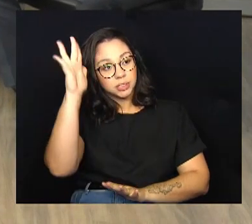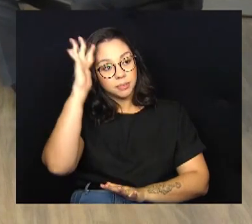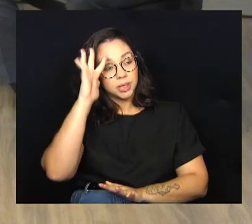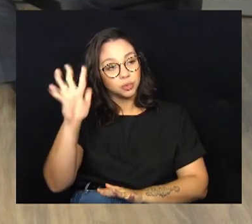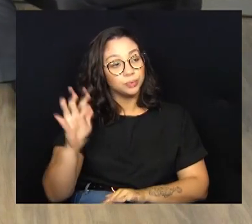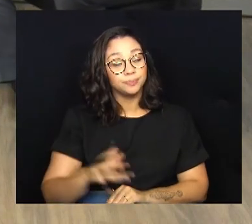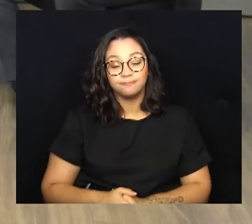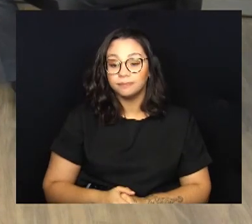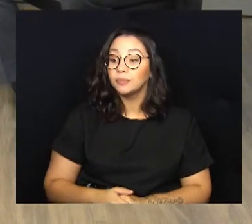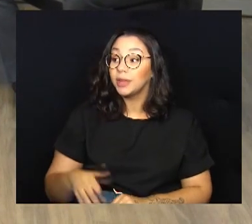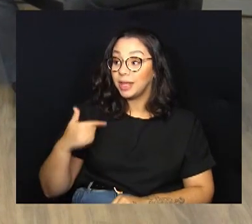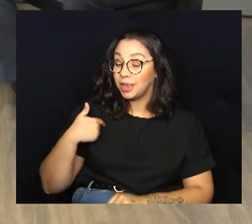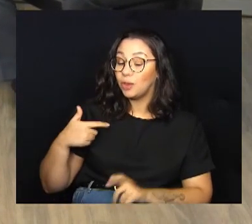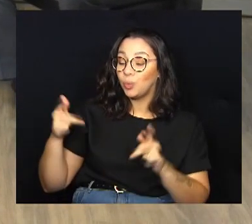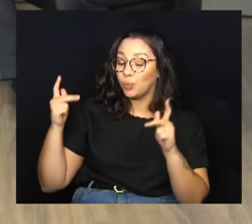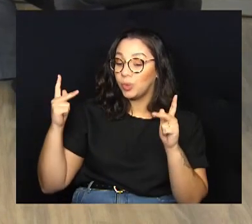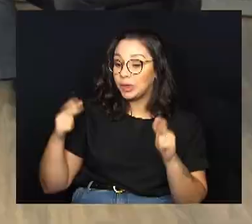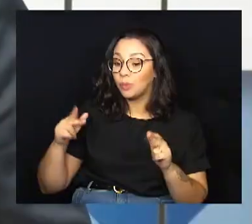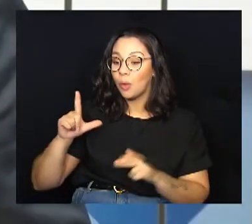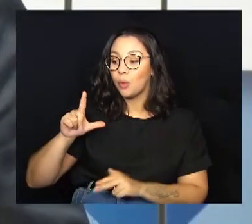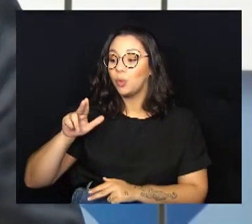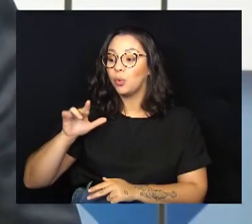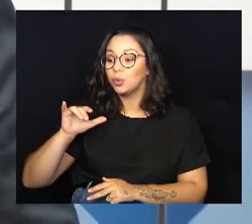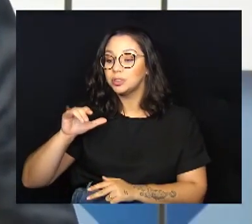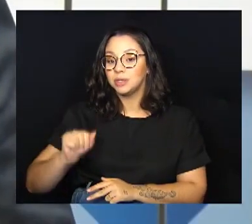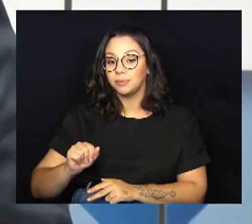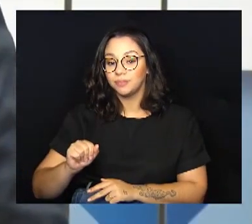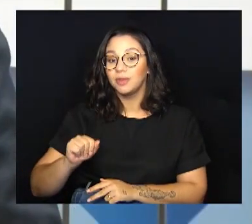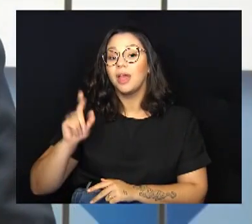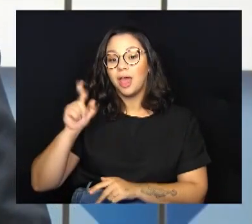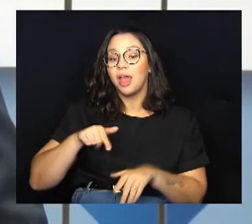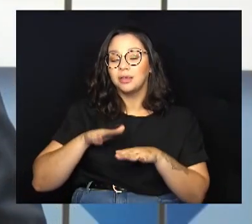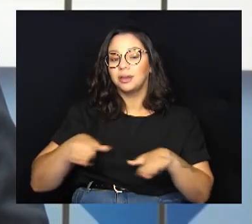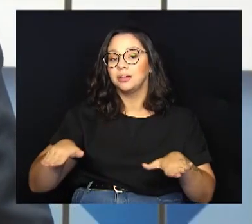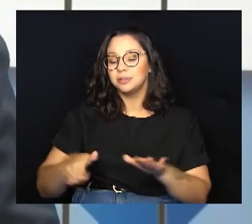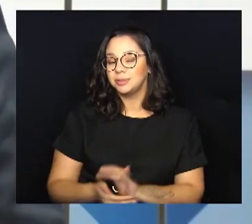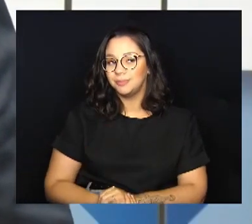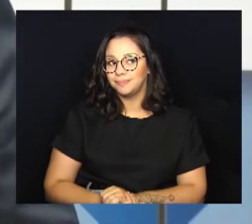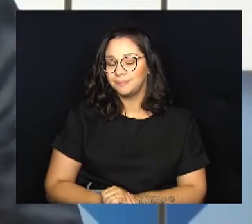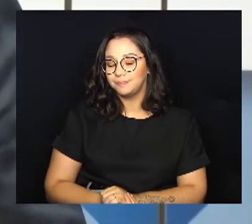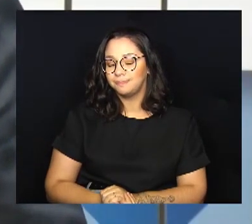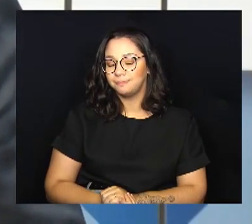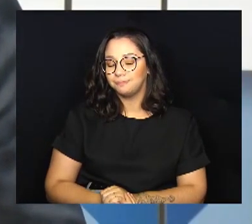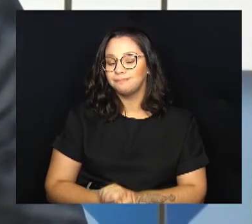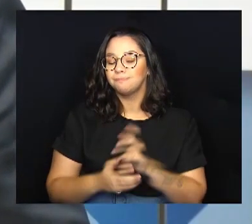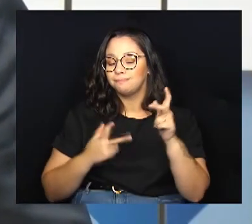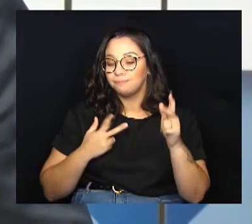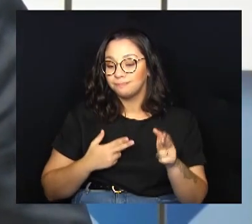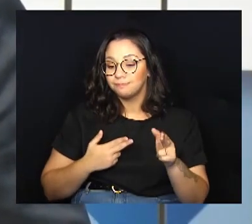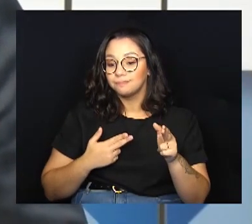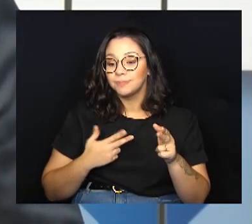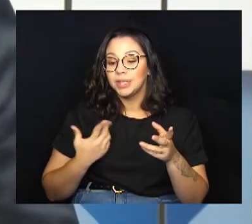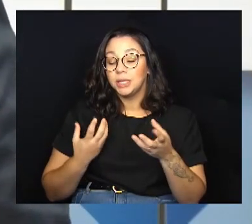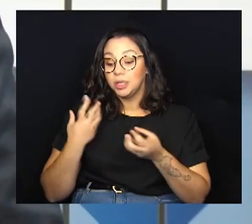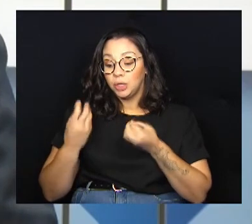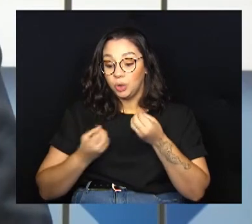criança que experimenta uma droga hoje com 8, já 10 anos, daqui 10 anos